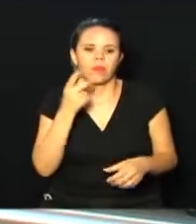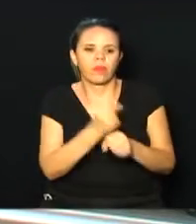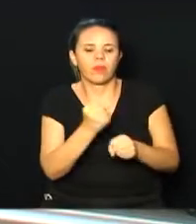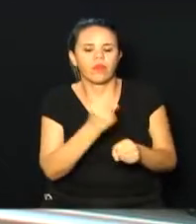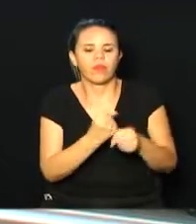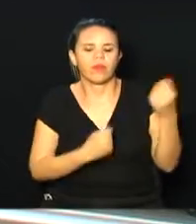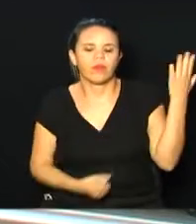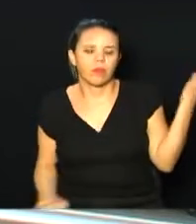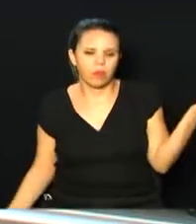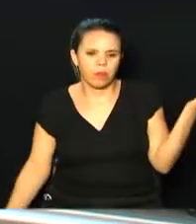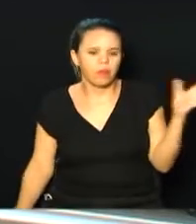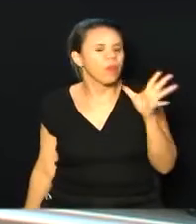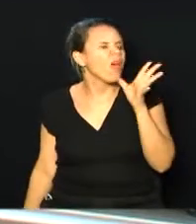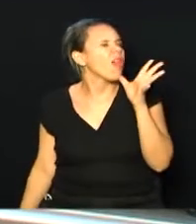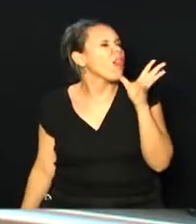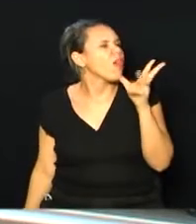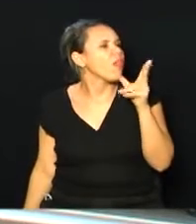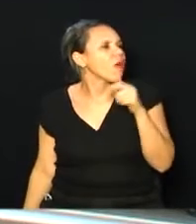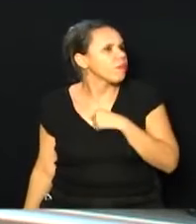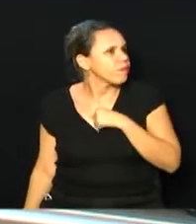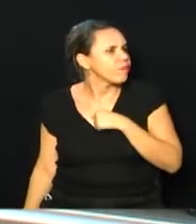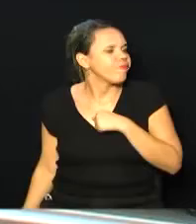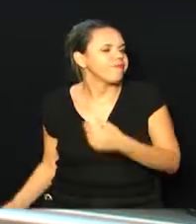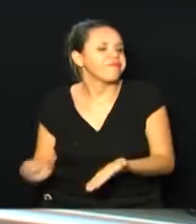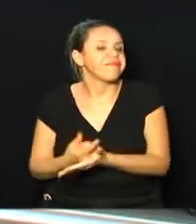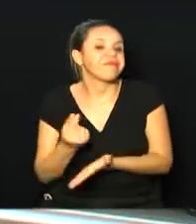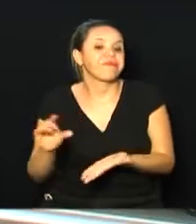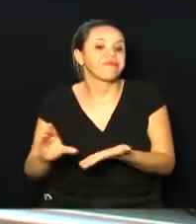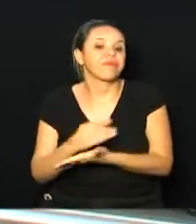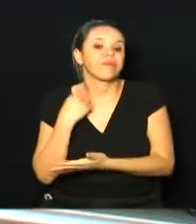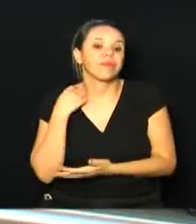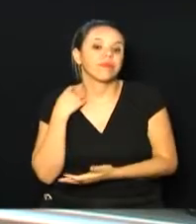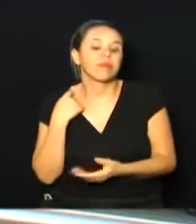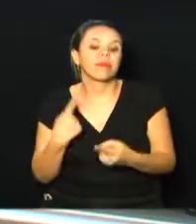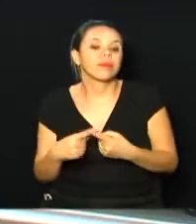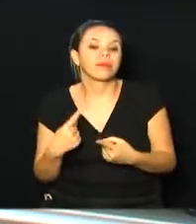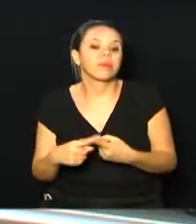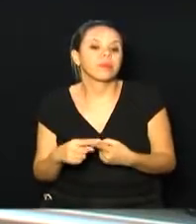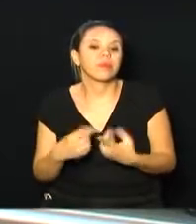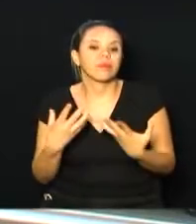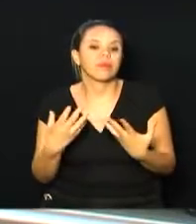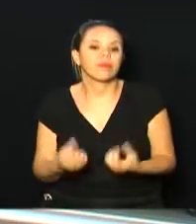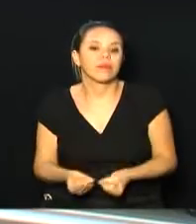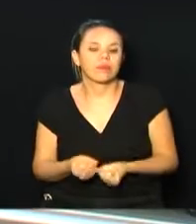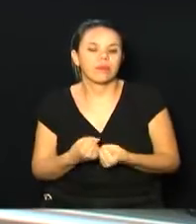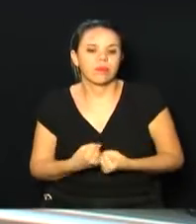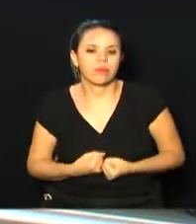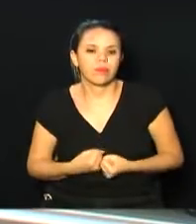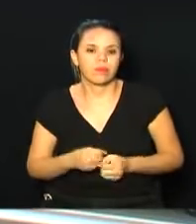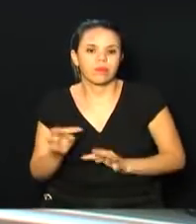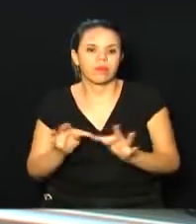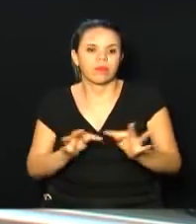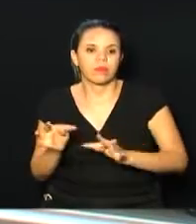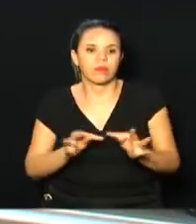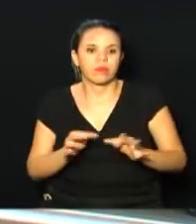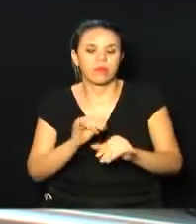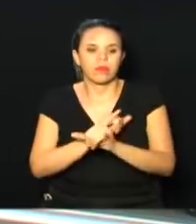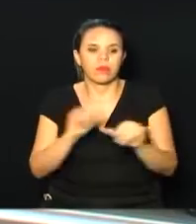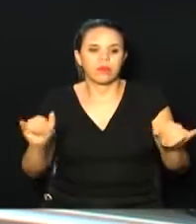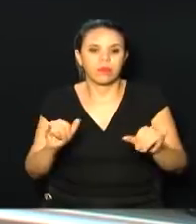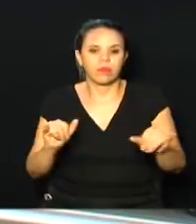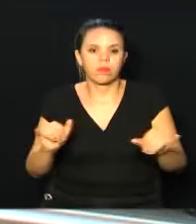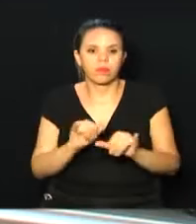obras demoram, exigem recursos, por que não adotar medidas como essa,